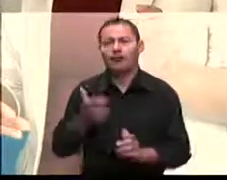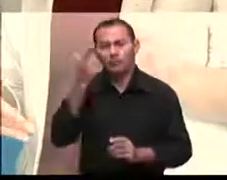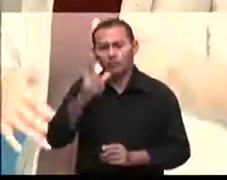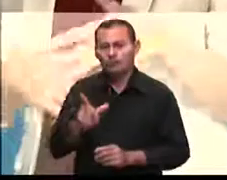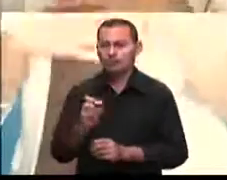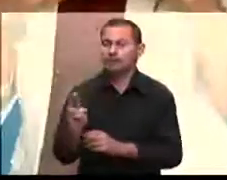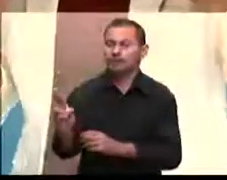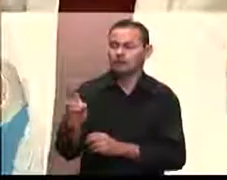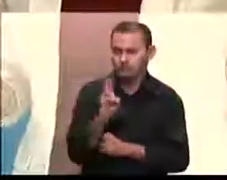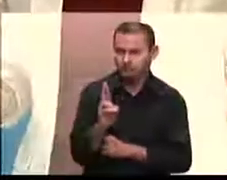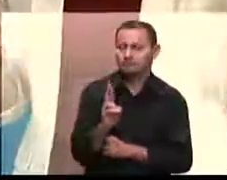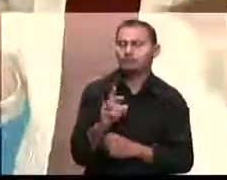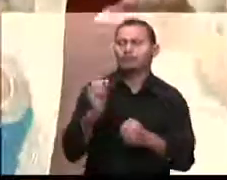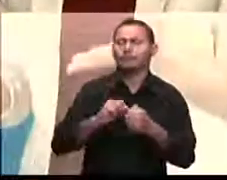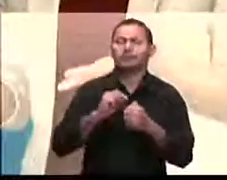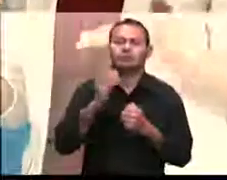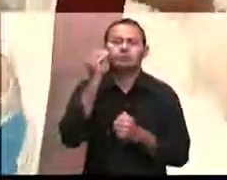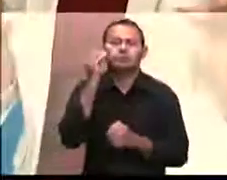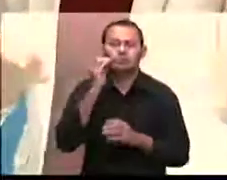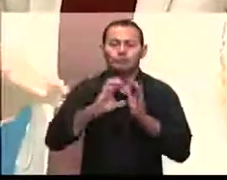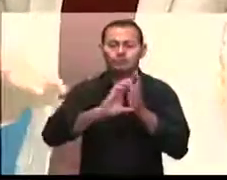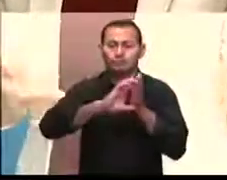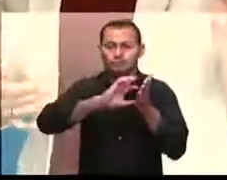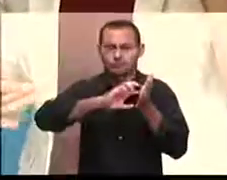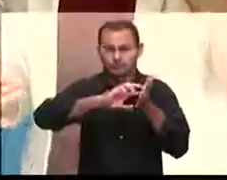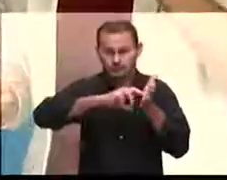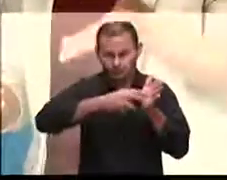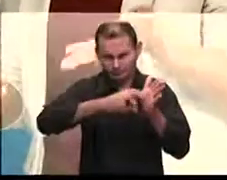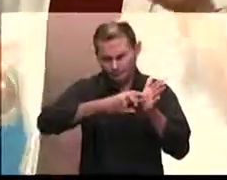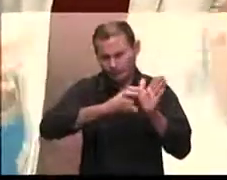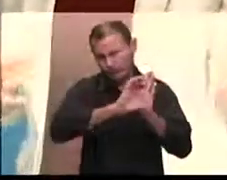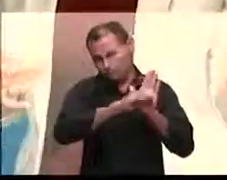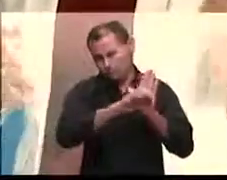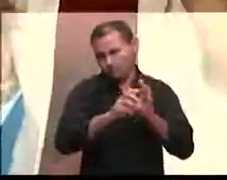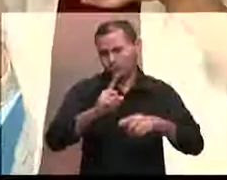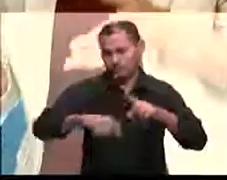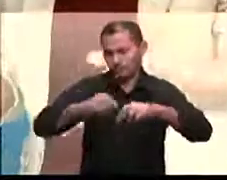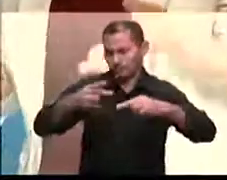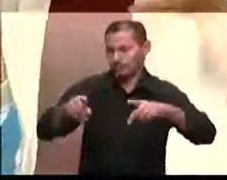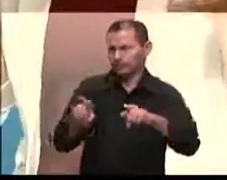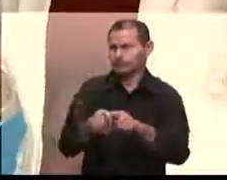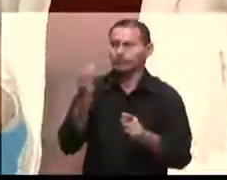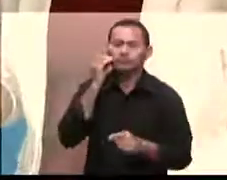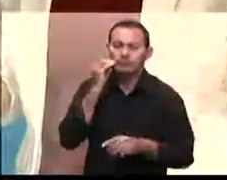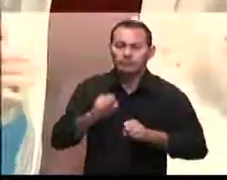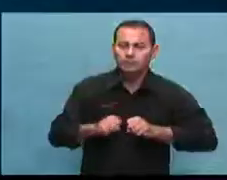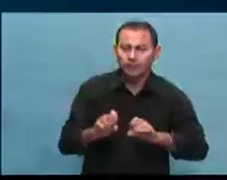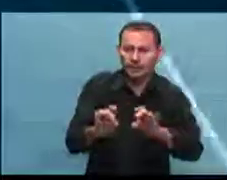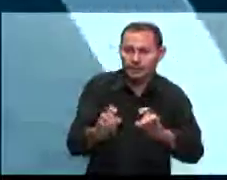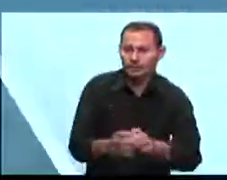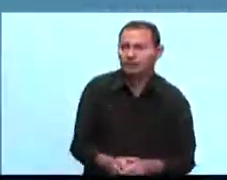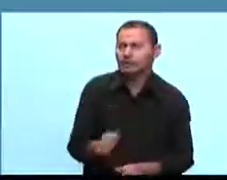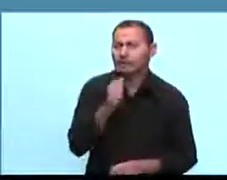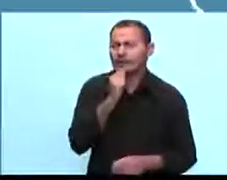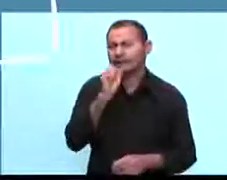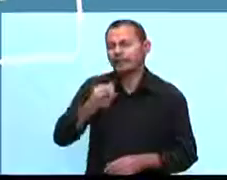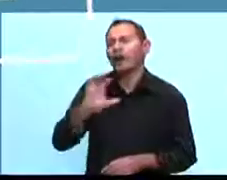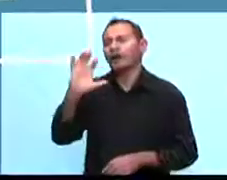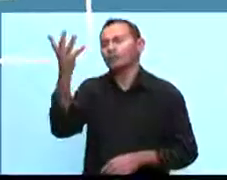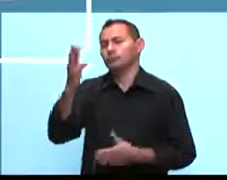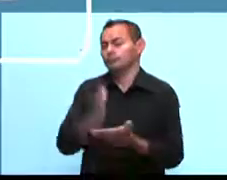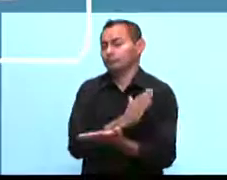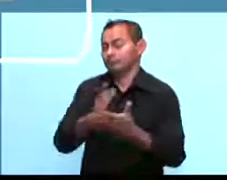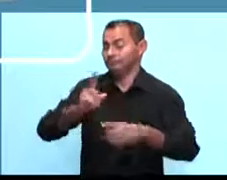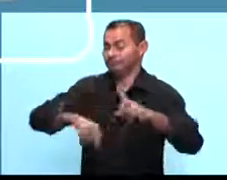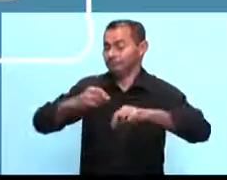esse retorno, são feitos o teste de conceito de produto, o teste de produto e o teste de mercado. E ainda assim, acontece de